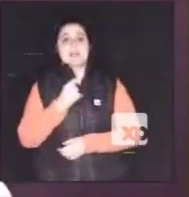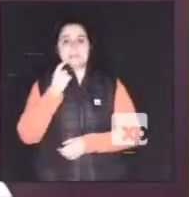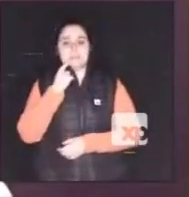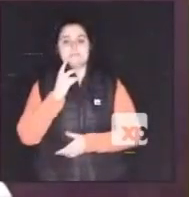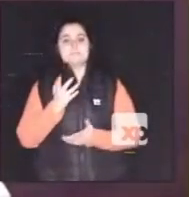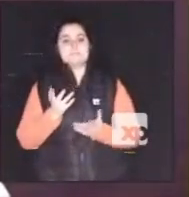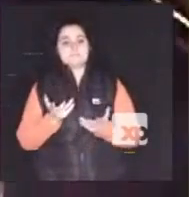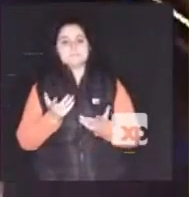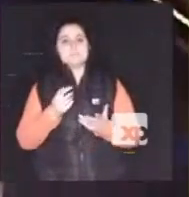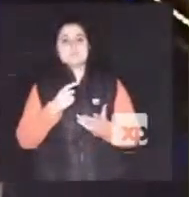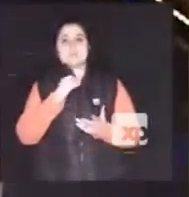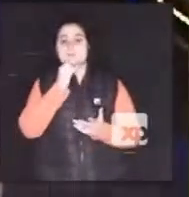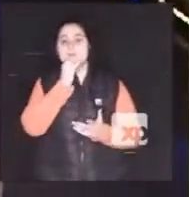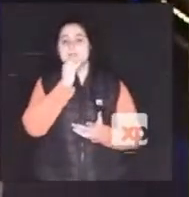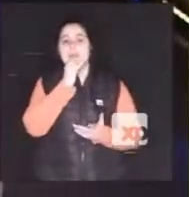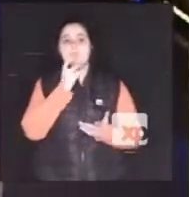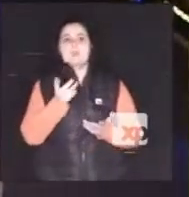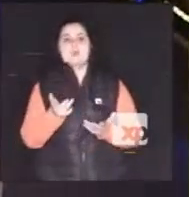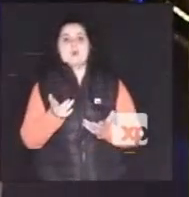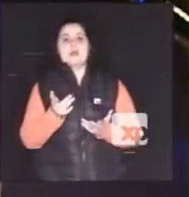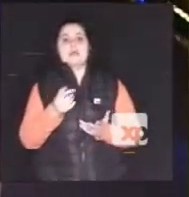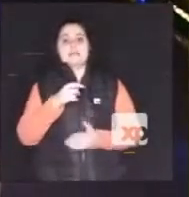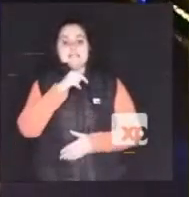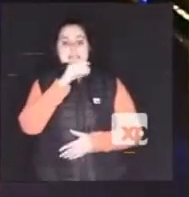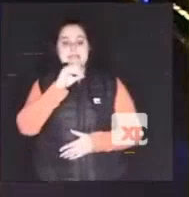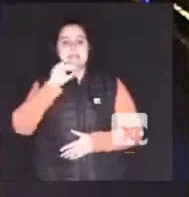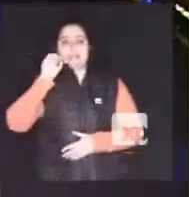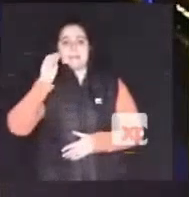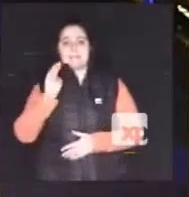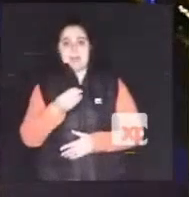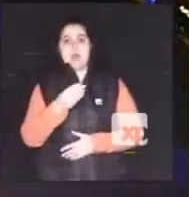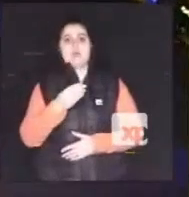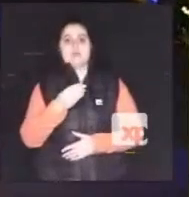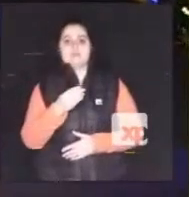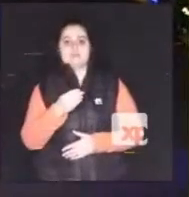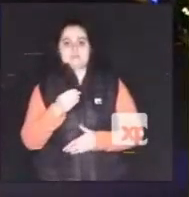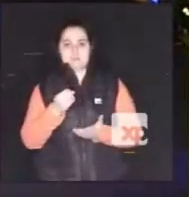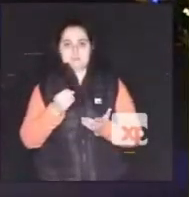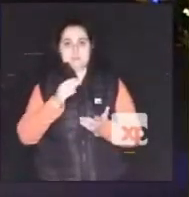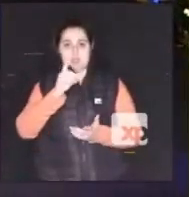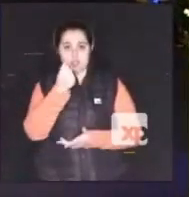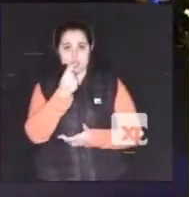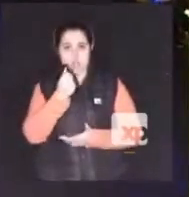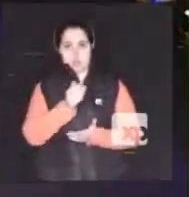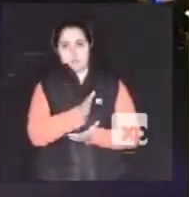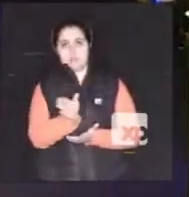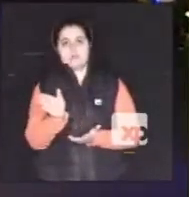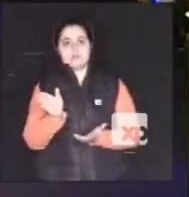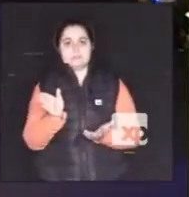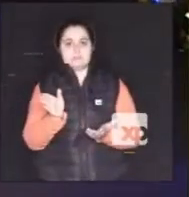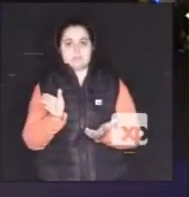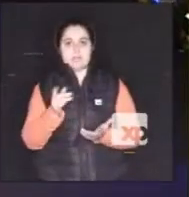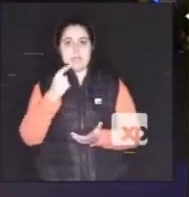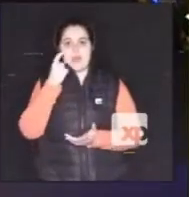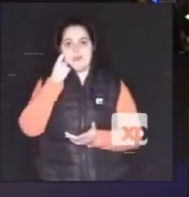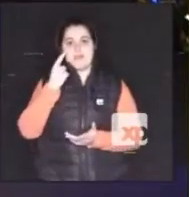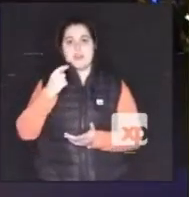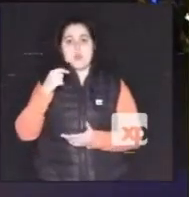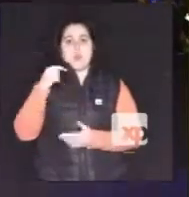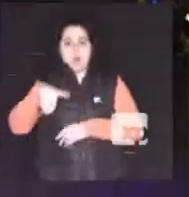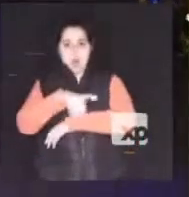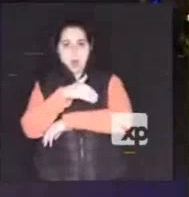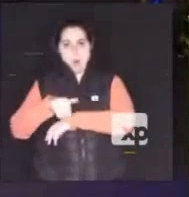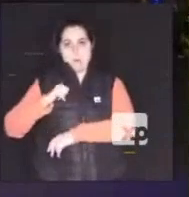é desvi ou 70 milhões a pois é e foi visto com a mala